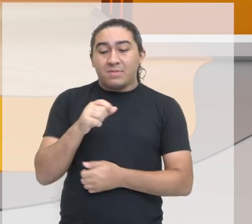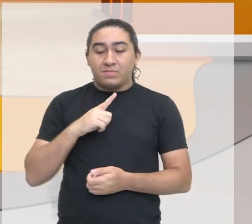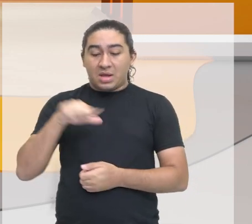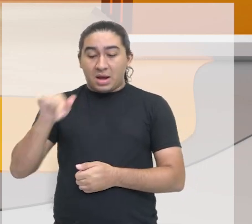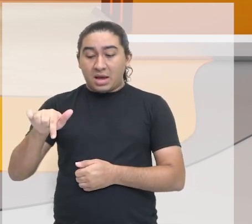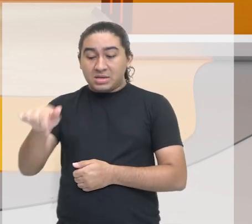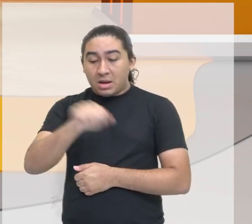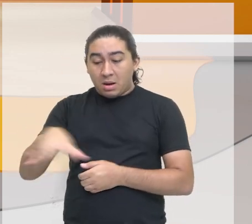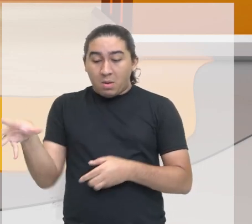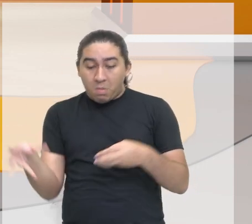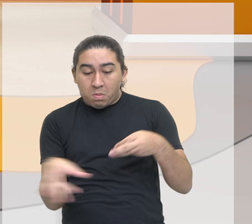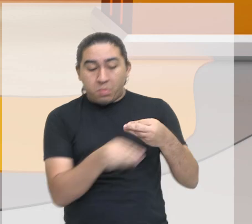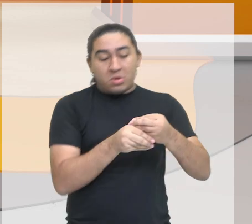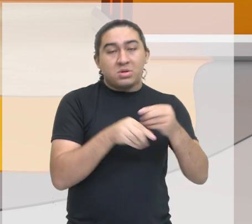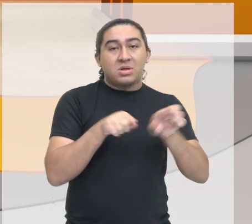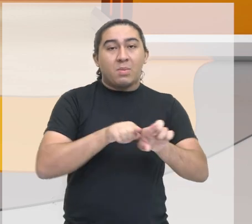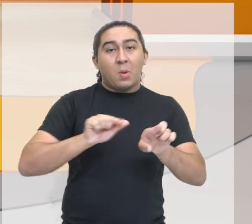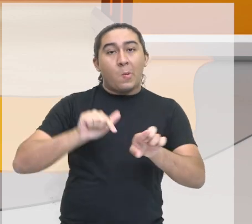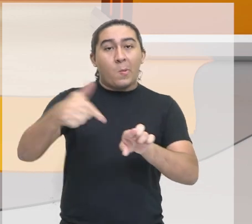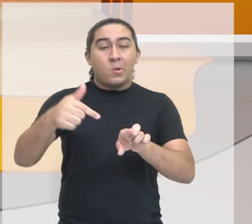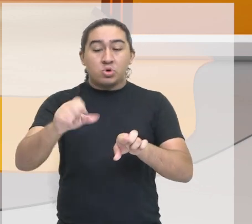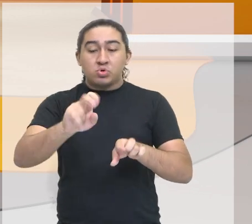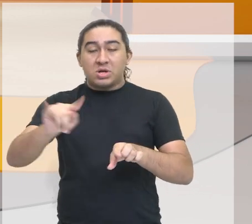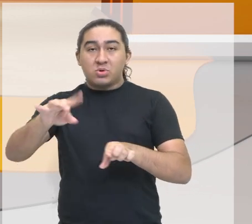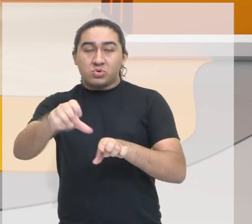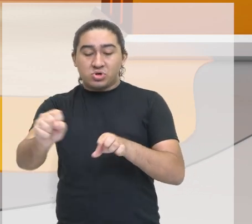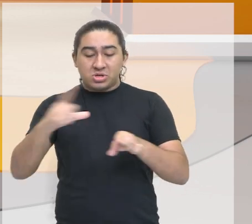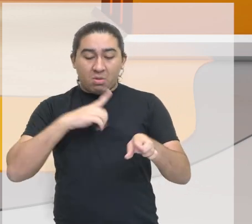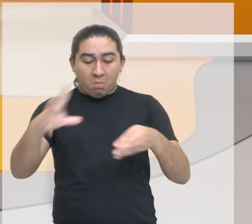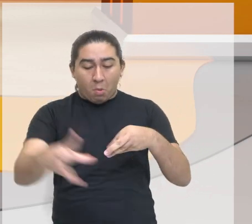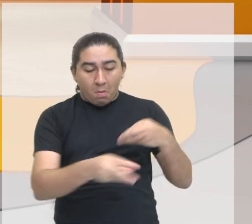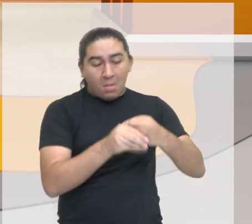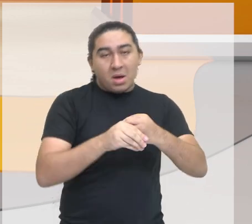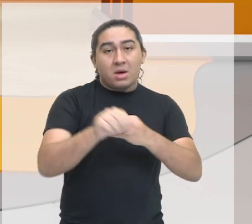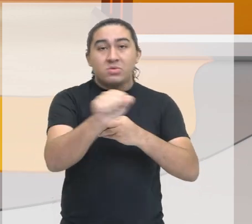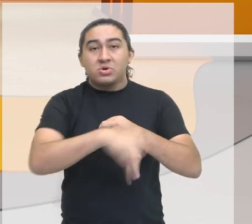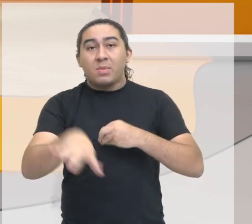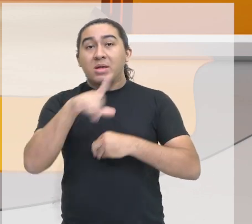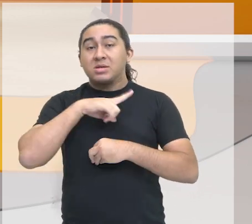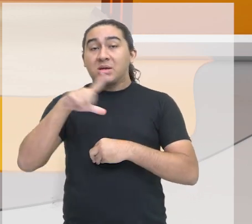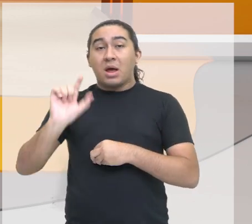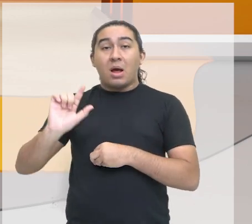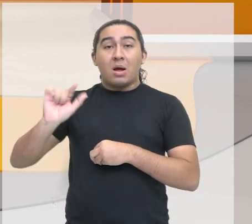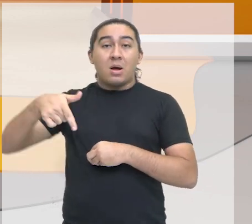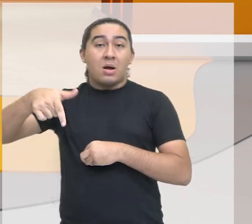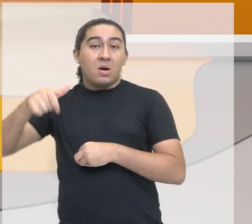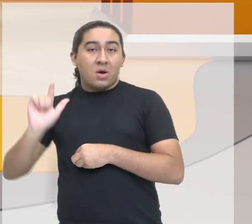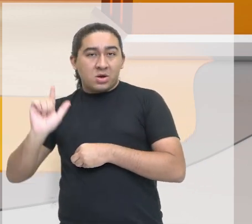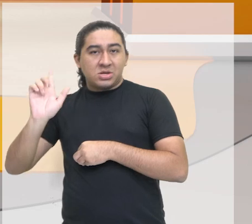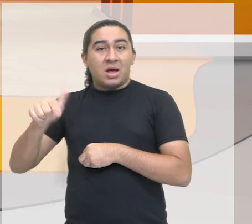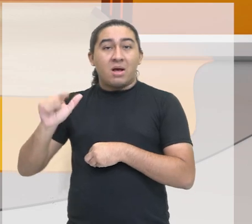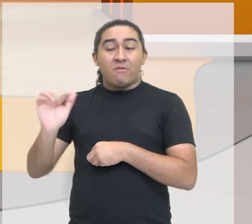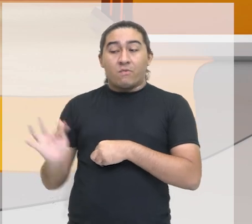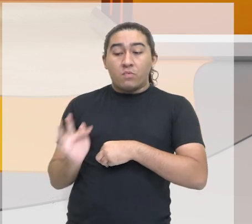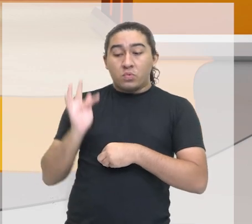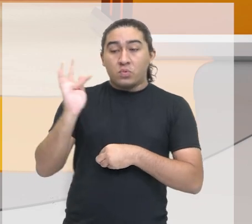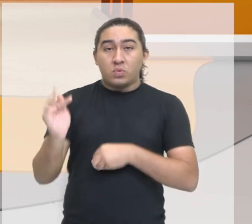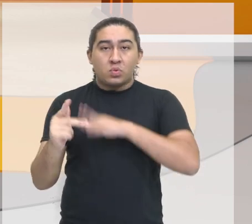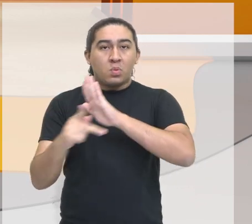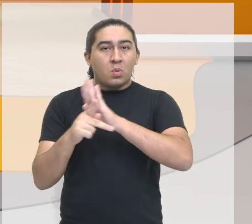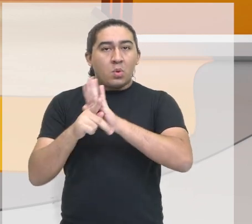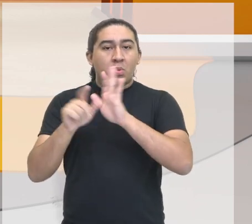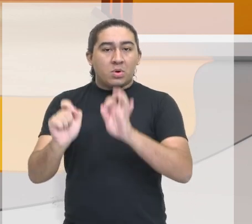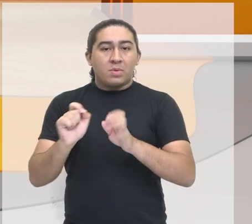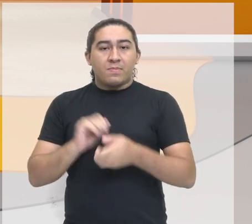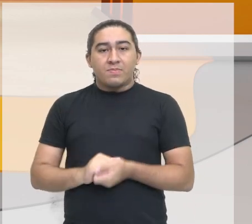da Tchecoslováquia, a região dos Sudetos, que era ali uma região que pertencia, que viria a pertencer ao